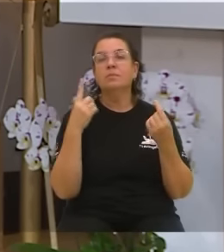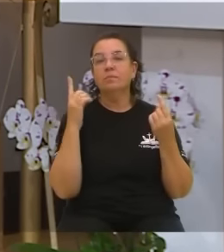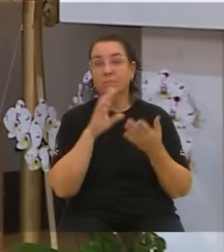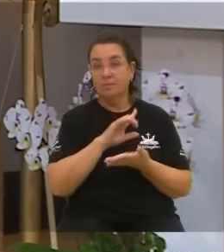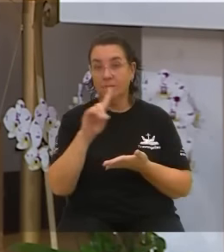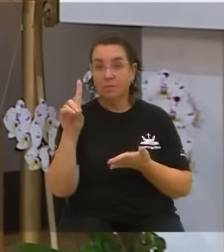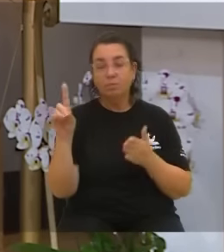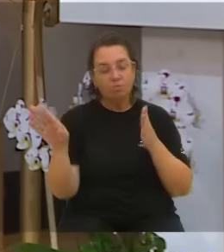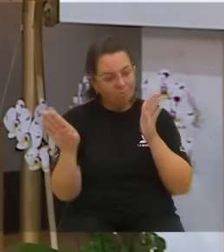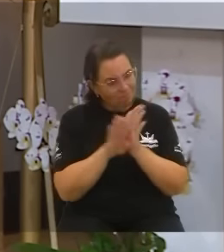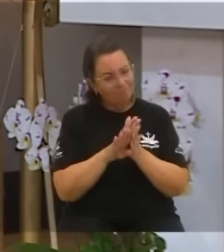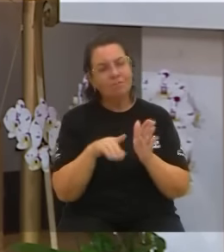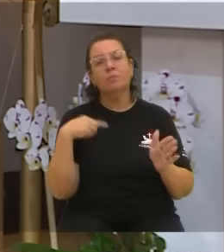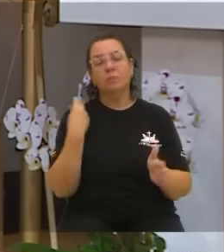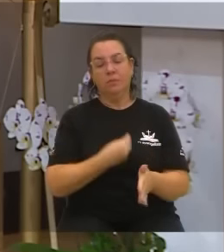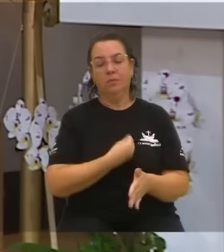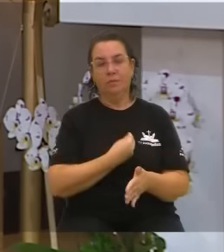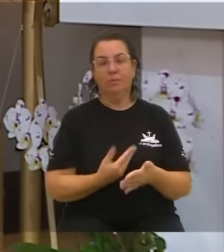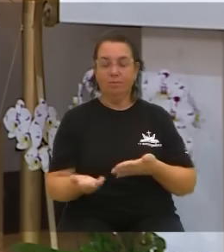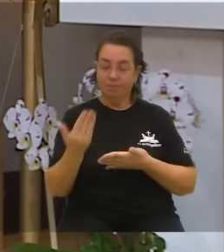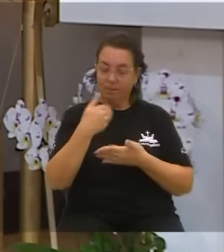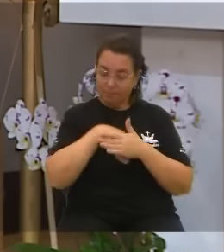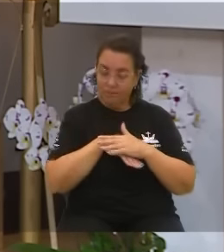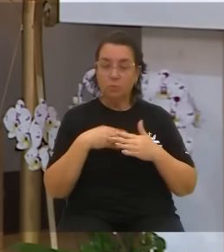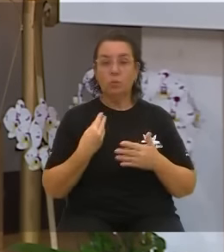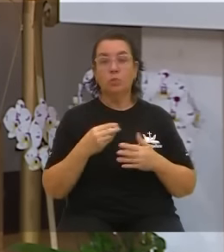vida, quando Deus entra na nossa